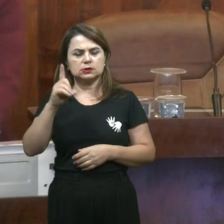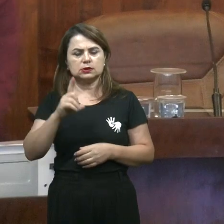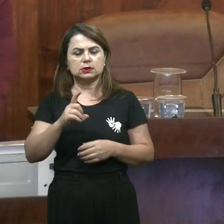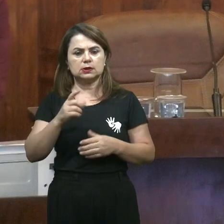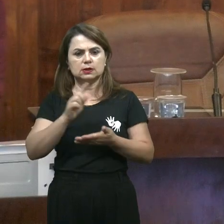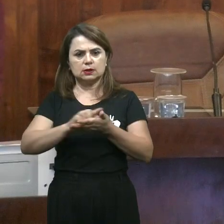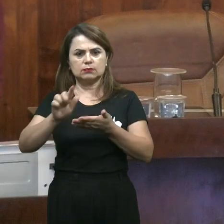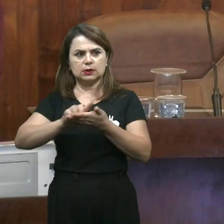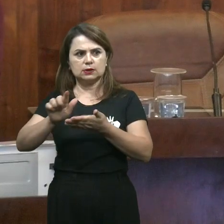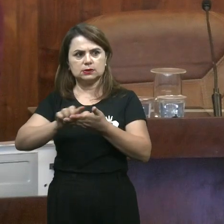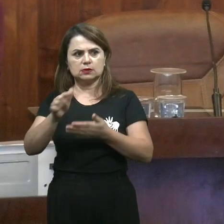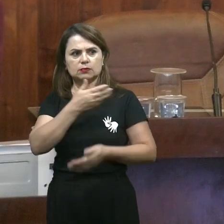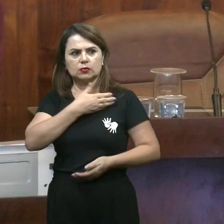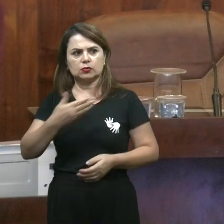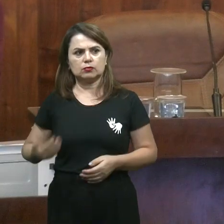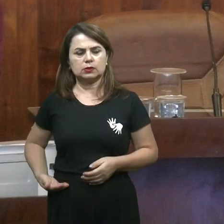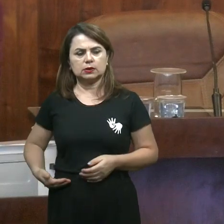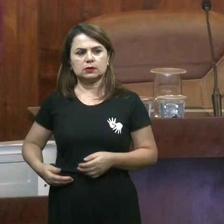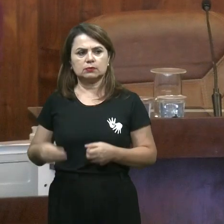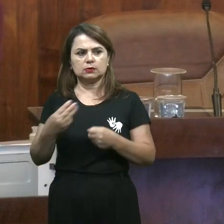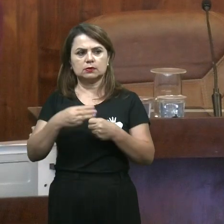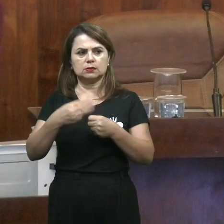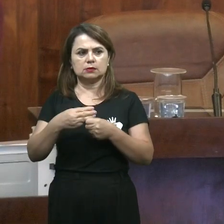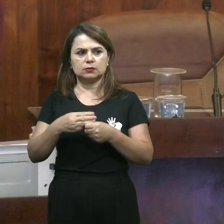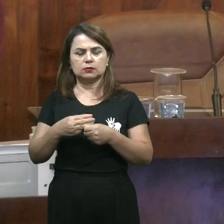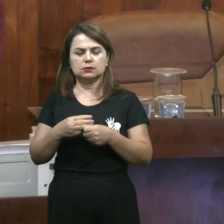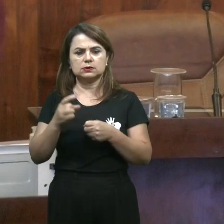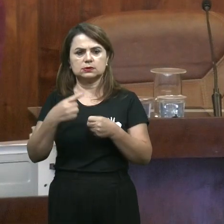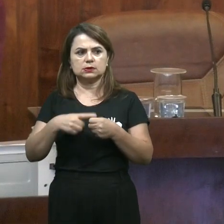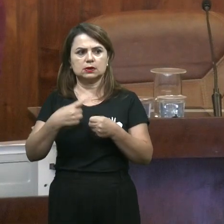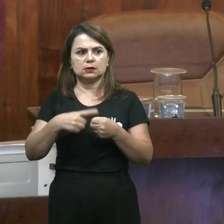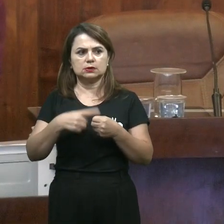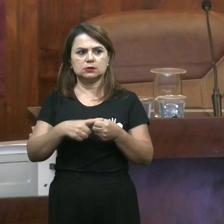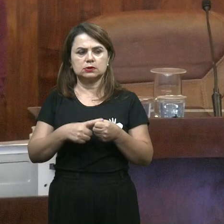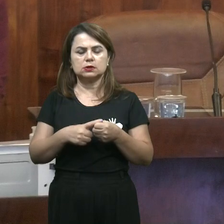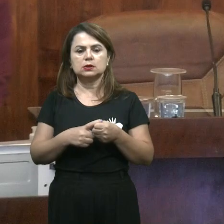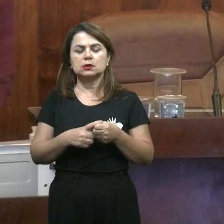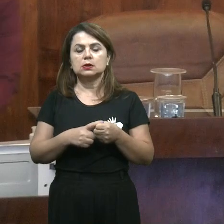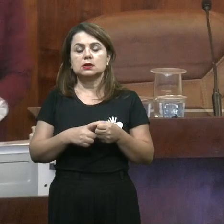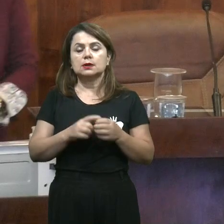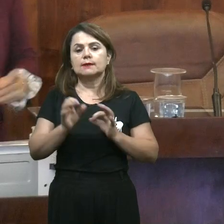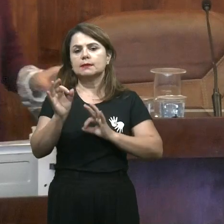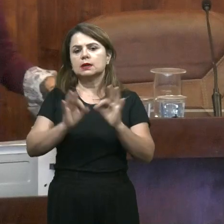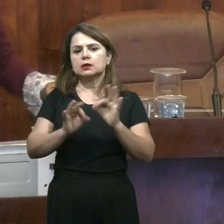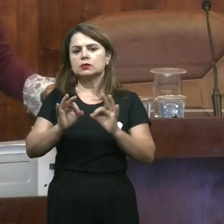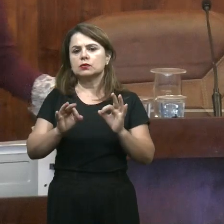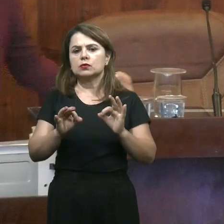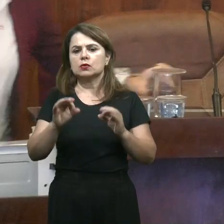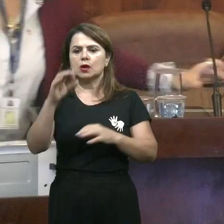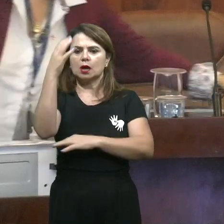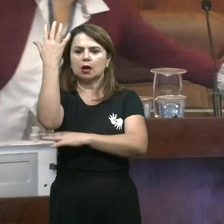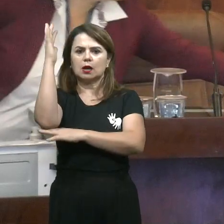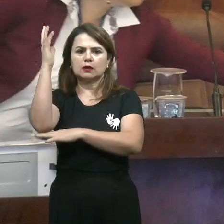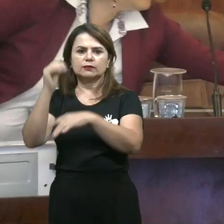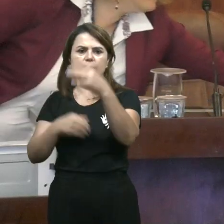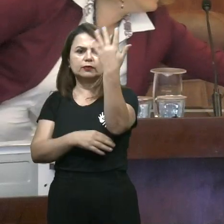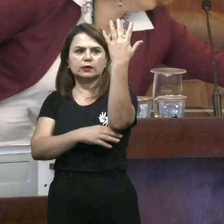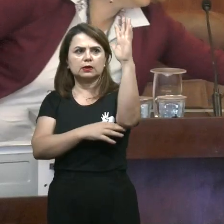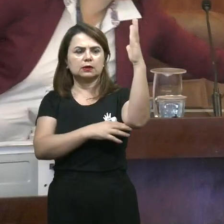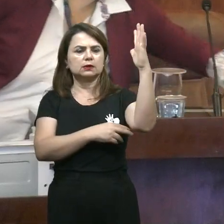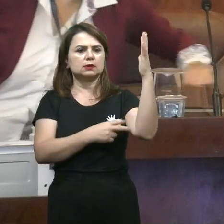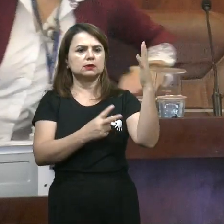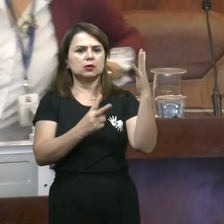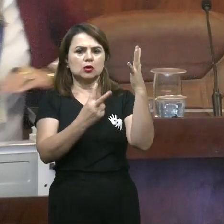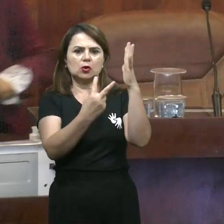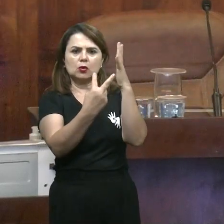da lei orgânica no município de Marília, a possibilidade de proceder à poda de árvore localizada na rua Tílio Cisoto,